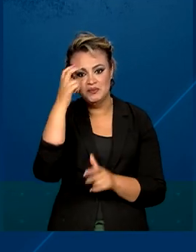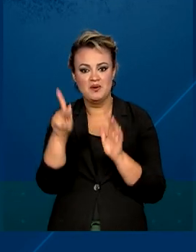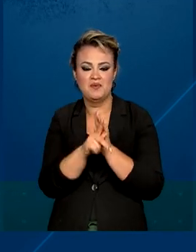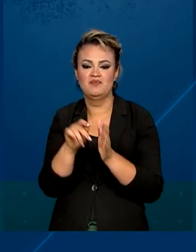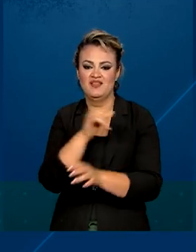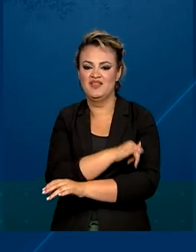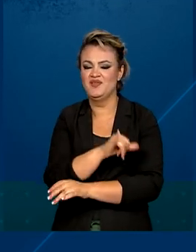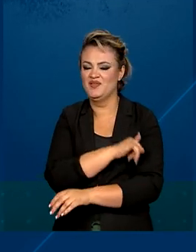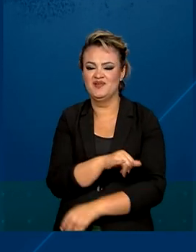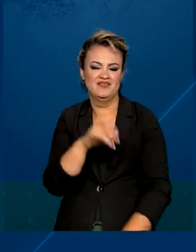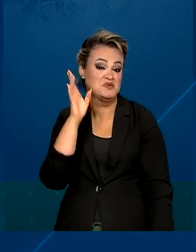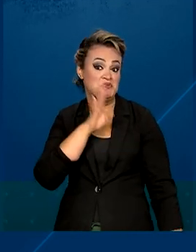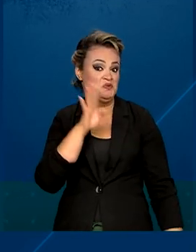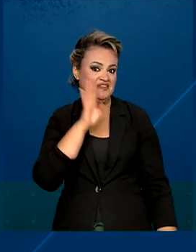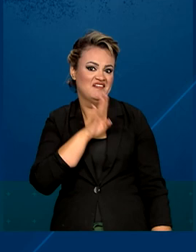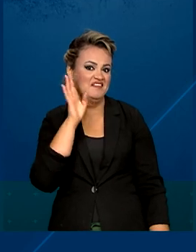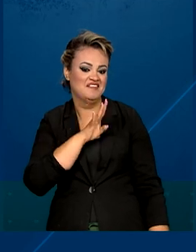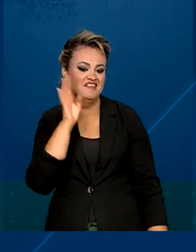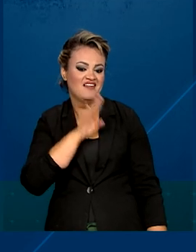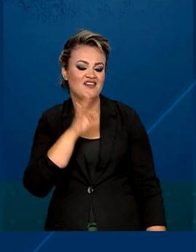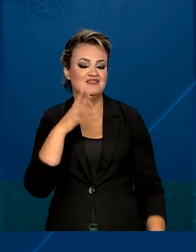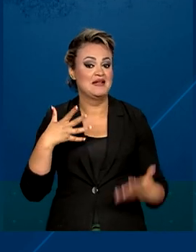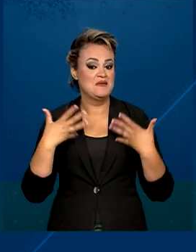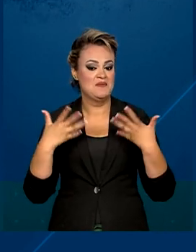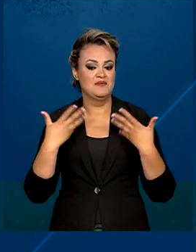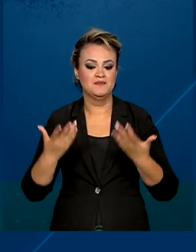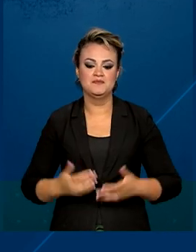carioca, que acho super interessante, super